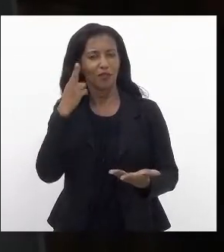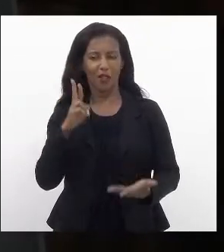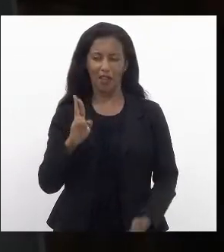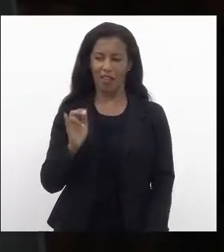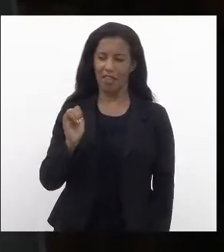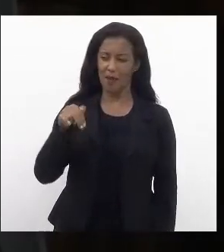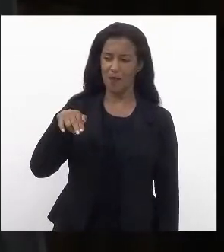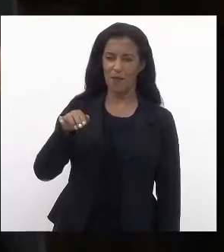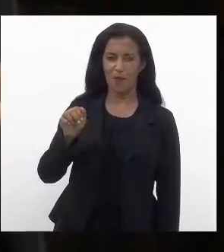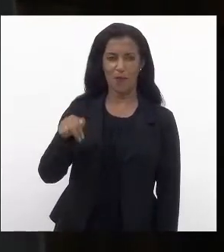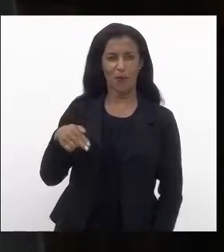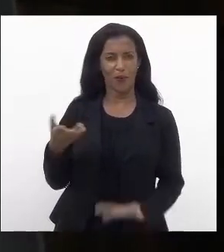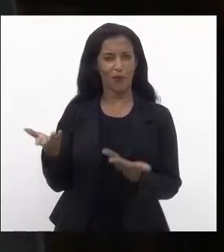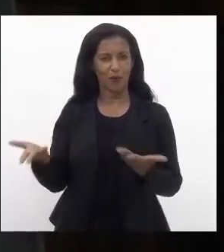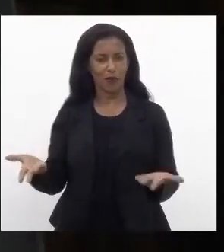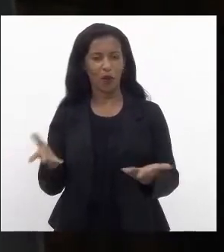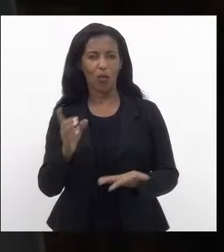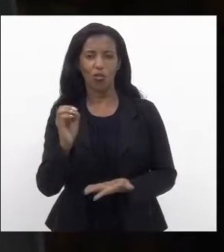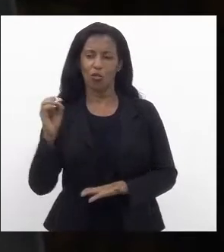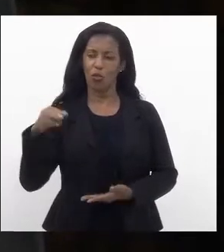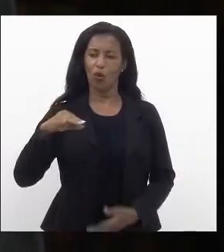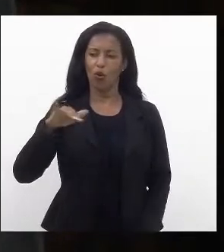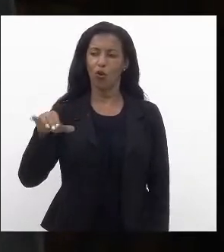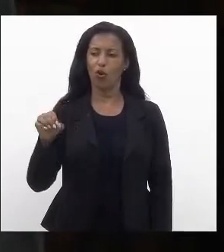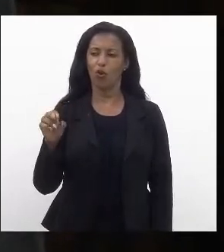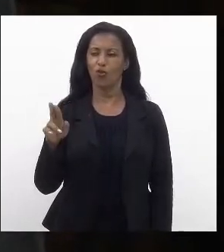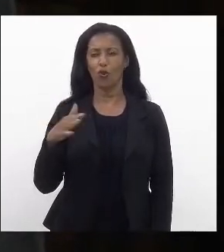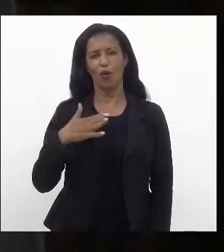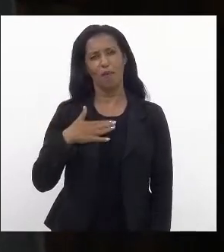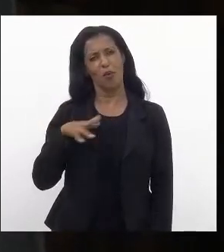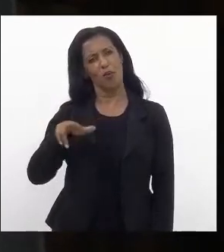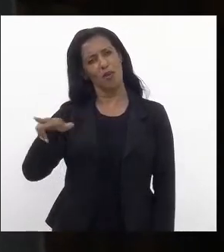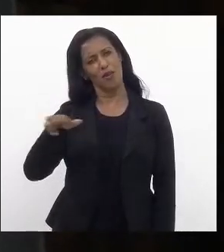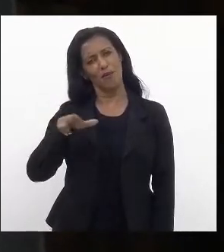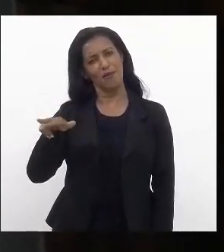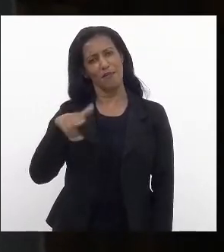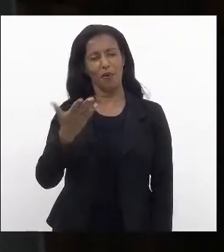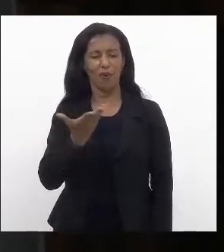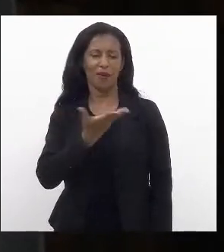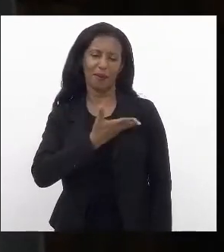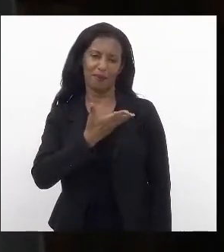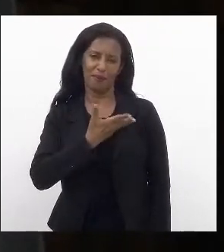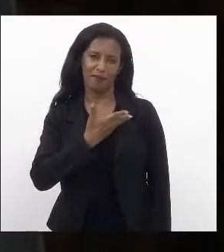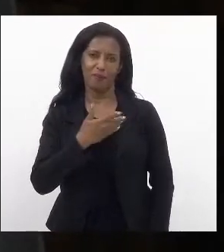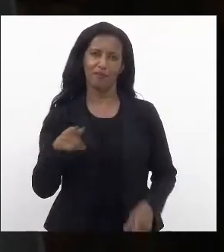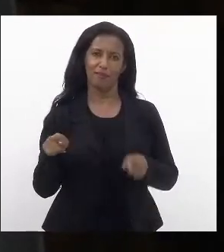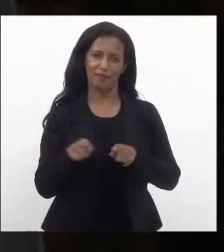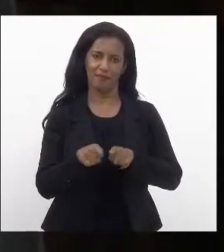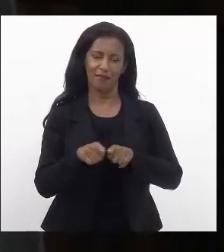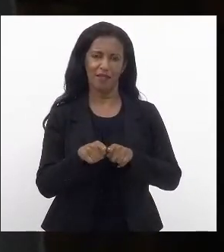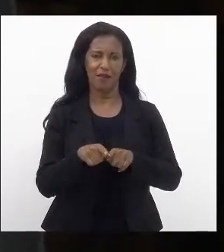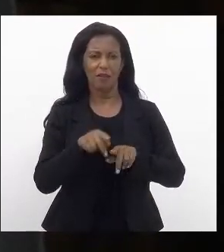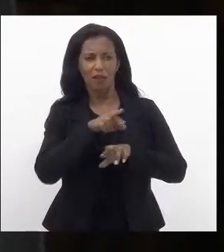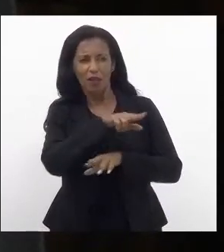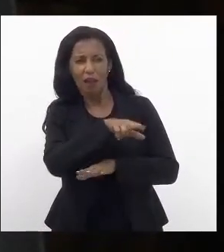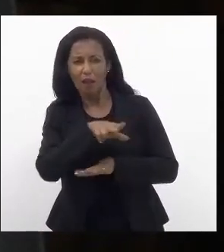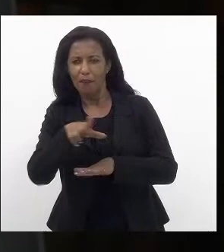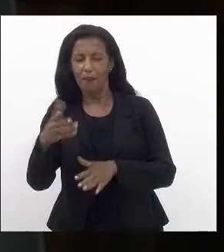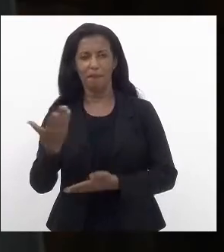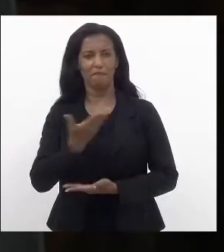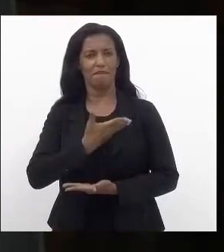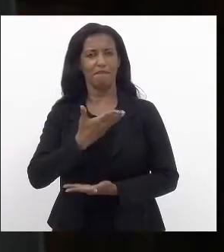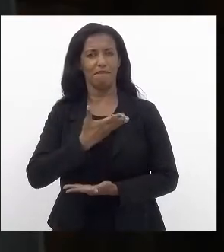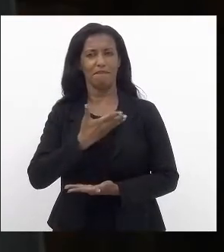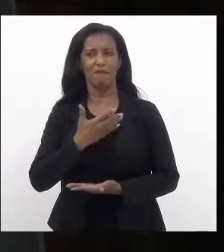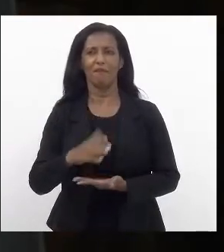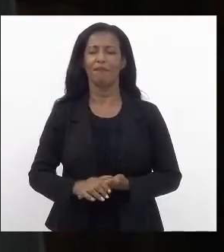Raymond e Dom Jorge, meu irmão e meu amigo, também meus amigos Roger Basile